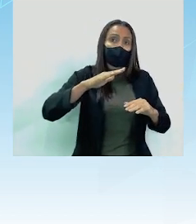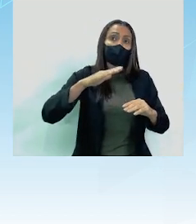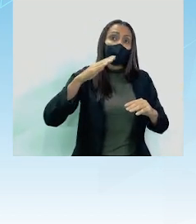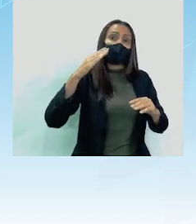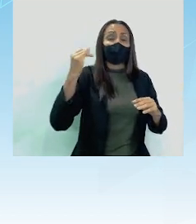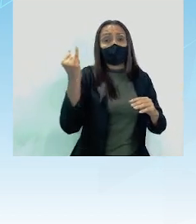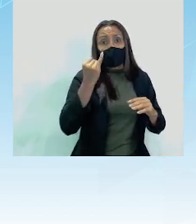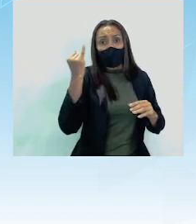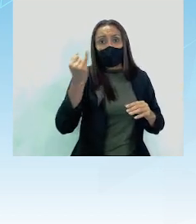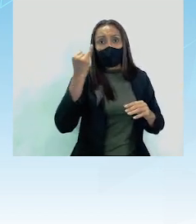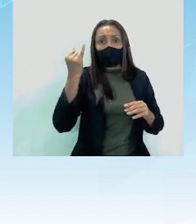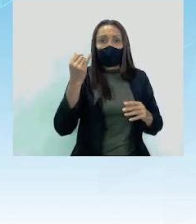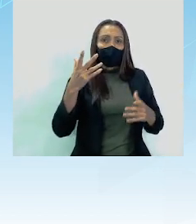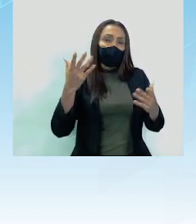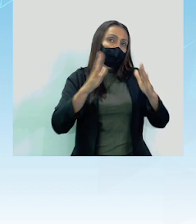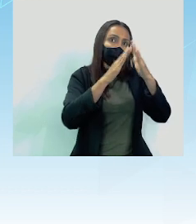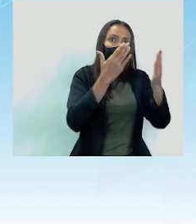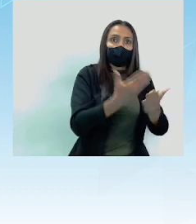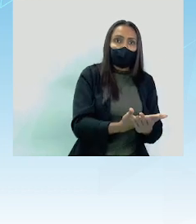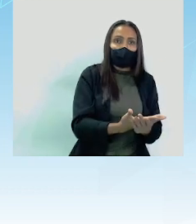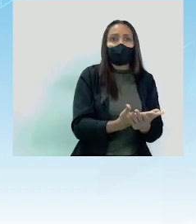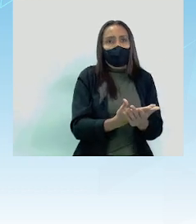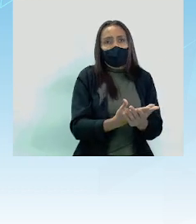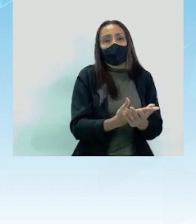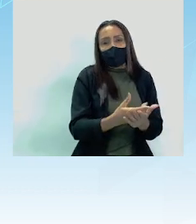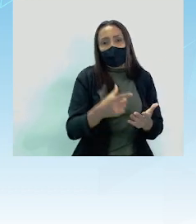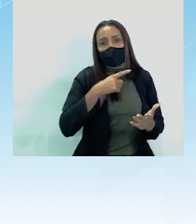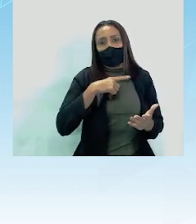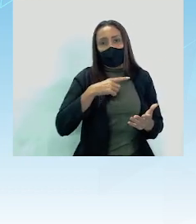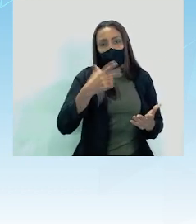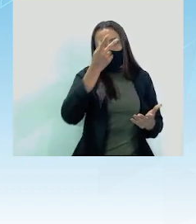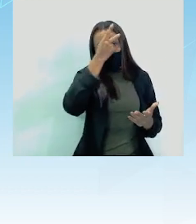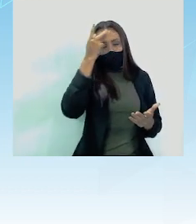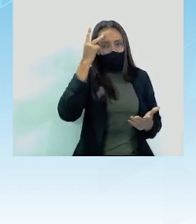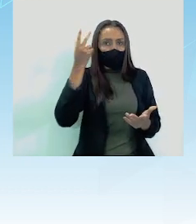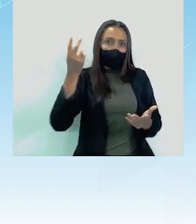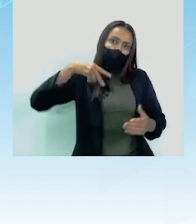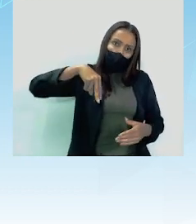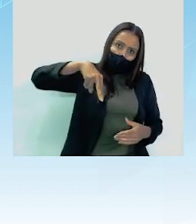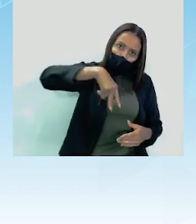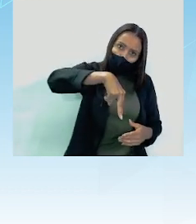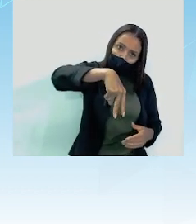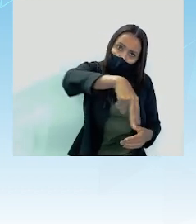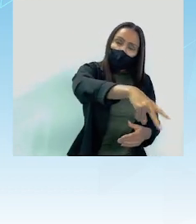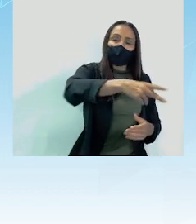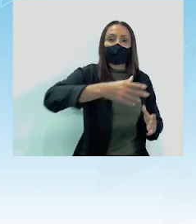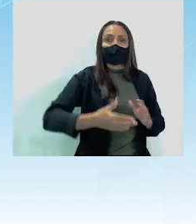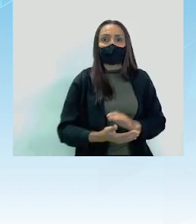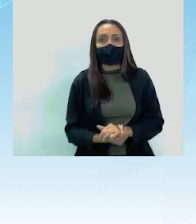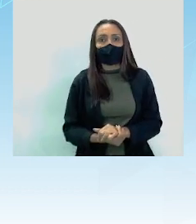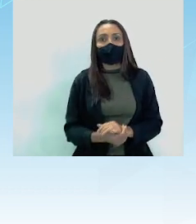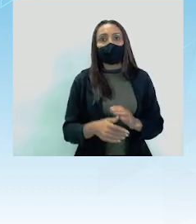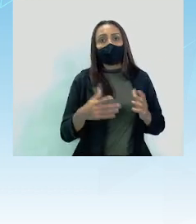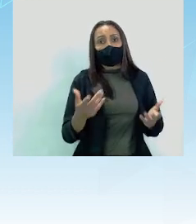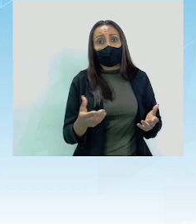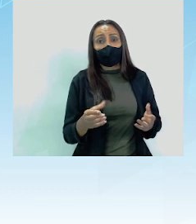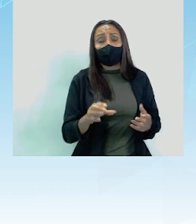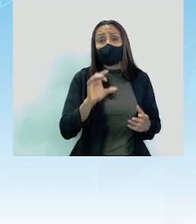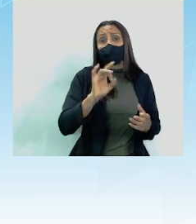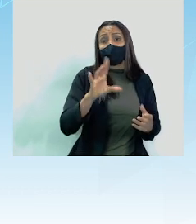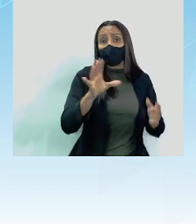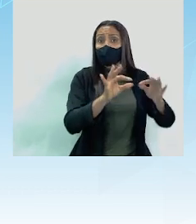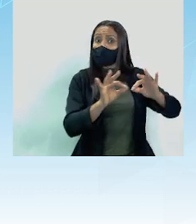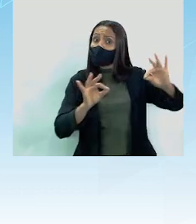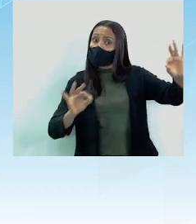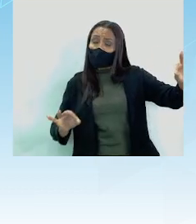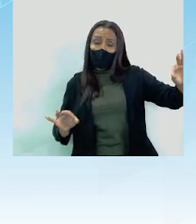para a escola a pé, muitos vão para o trabalho a pé, a gente vai na padaria, vai no supermercado a pé, né? Só quando é muito distante que a gente resolve pegar